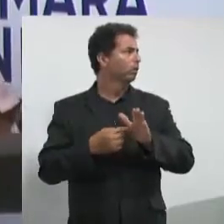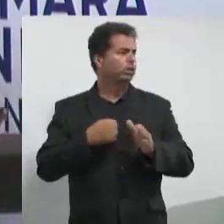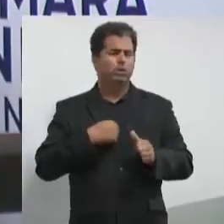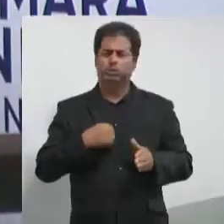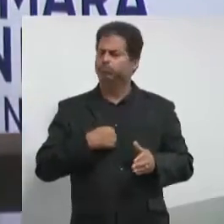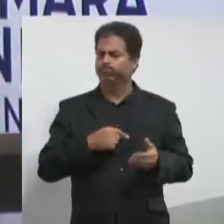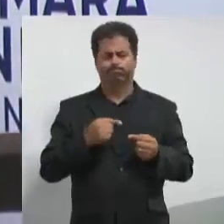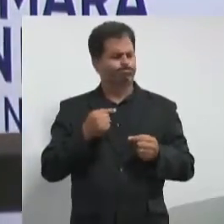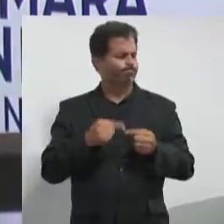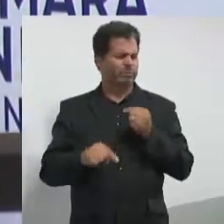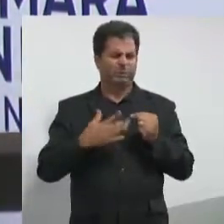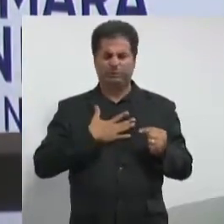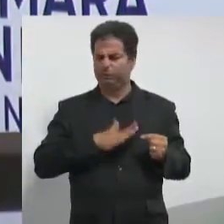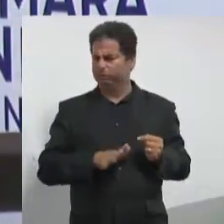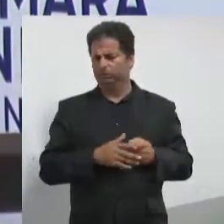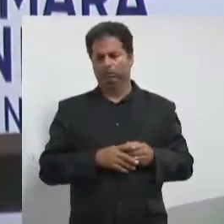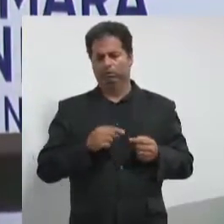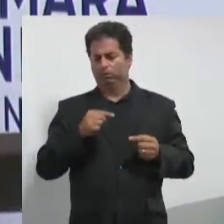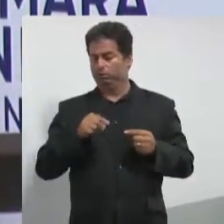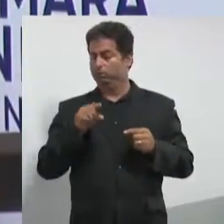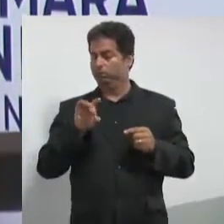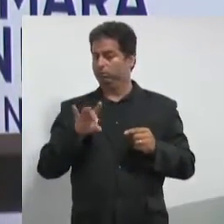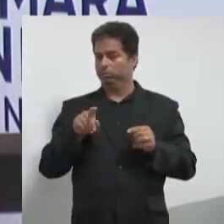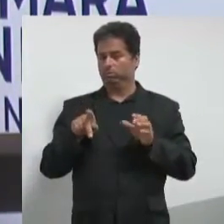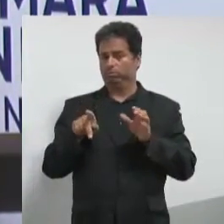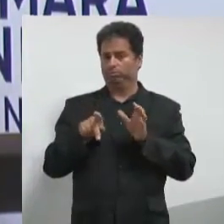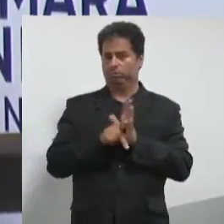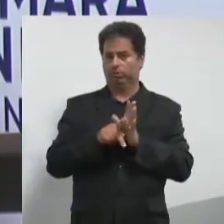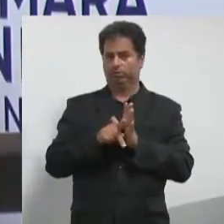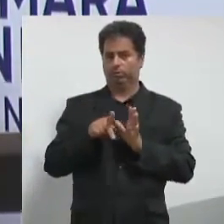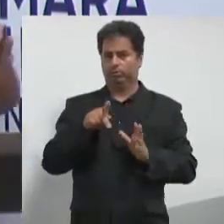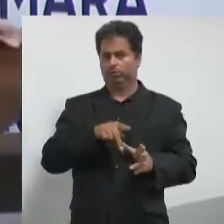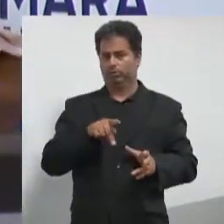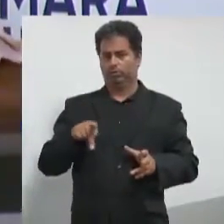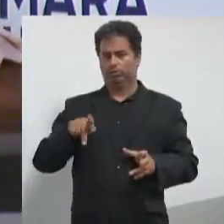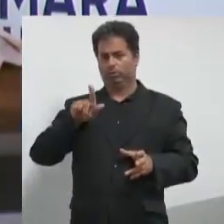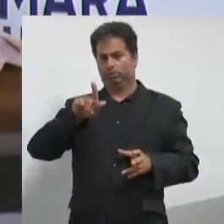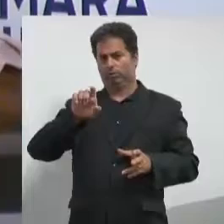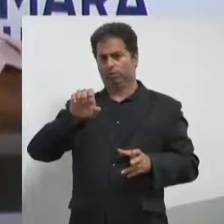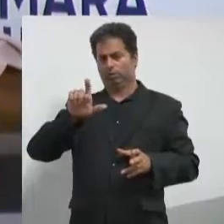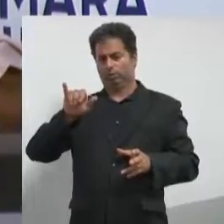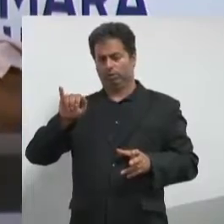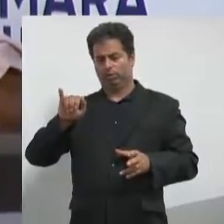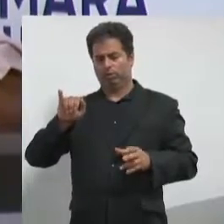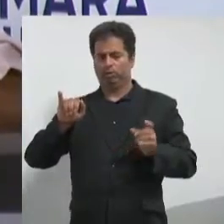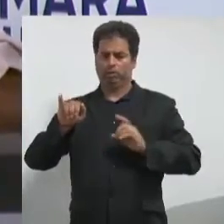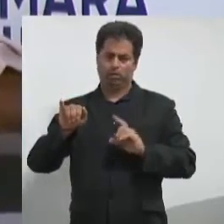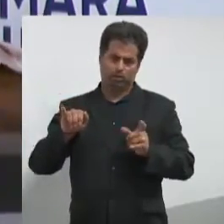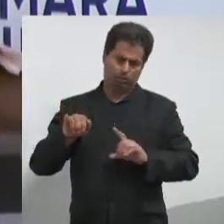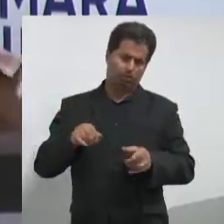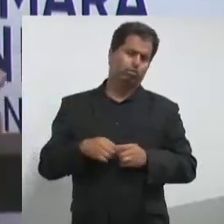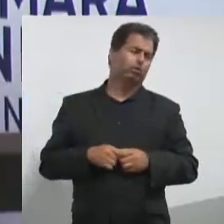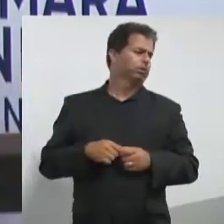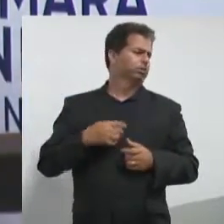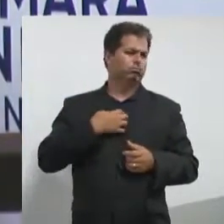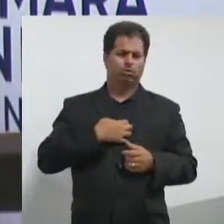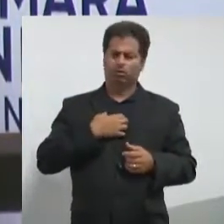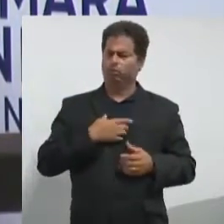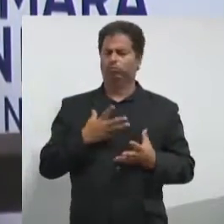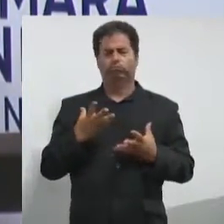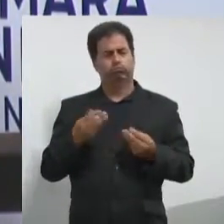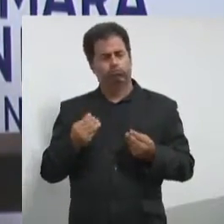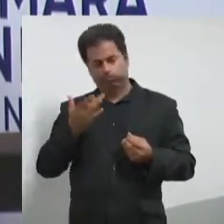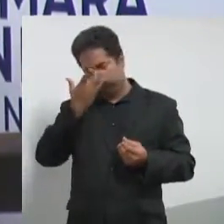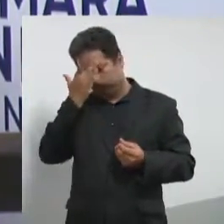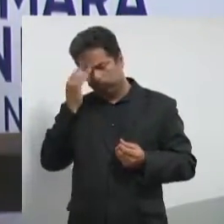indignação. Indignação essa que não é somente da professora Geli, mas a indignação de muitas pessoas que estão